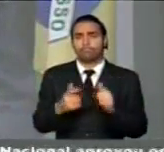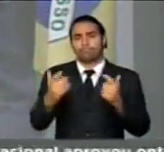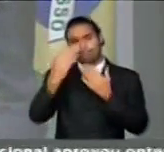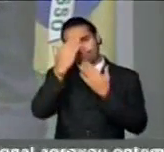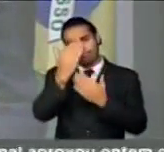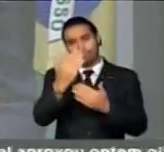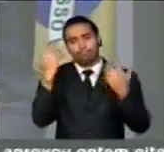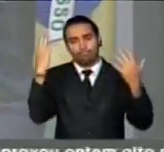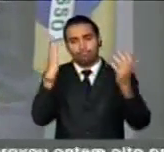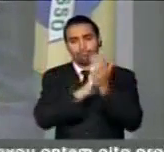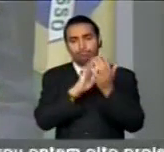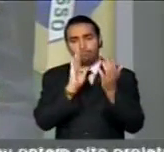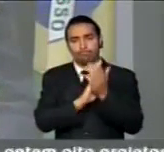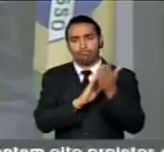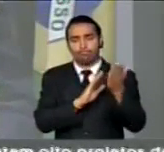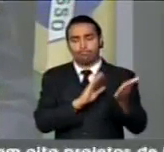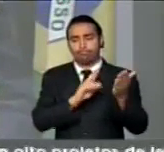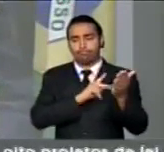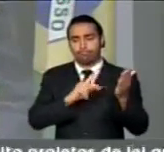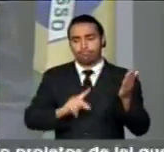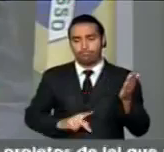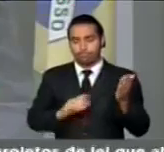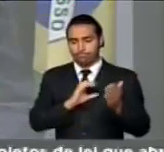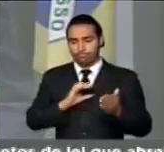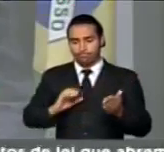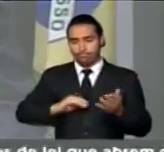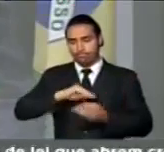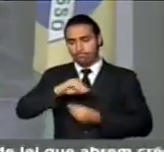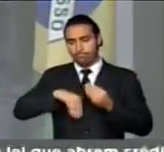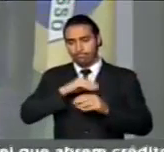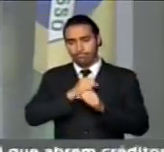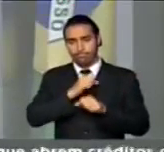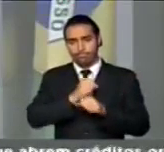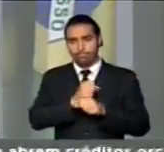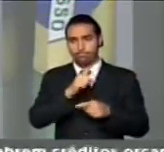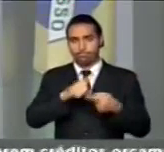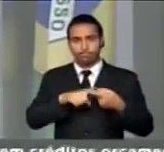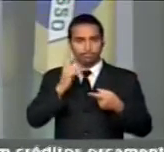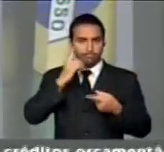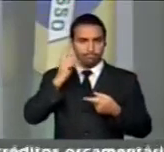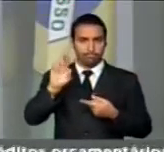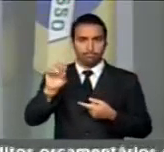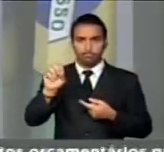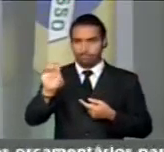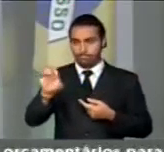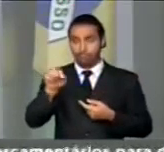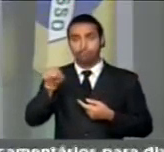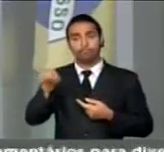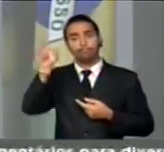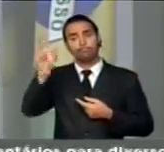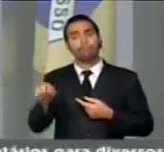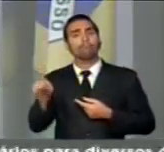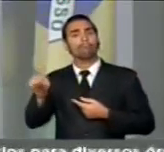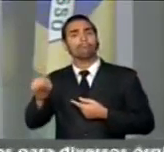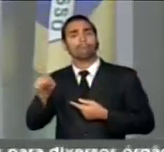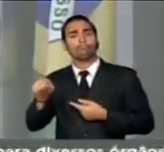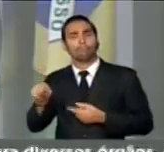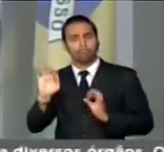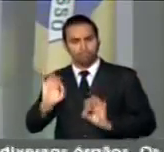agradecendo e parabenizando a presidente da Comissão Mista de Orçamento, deputada Rose, que de maneira